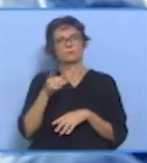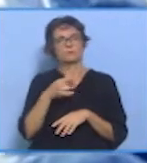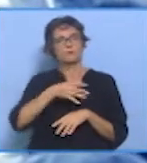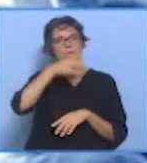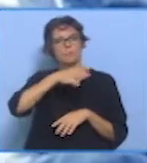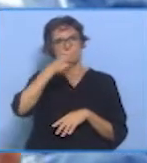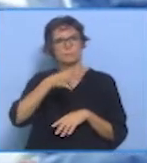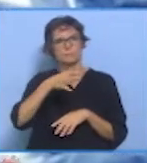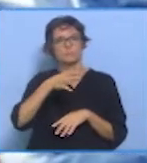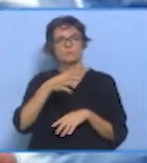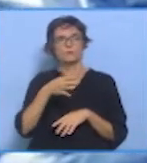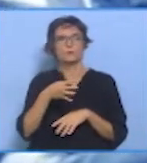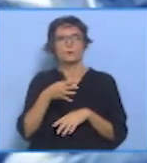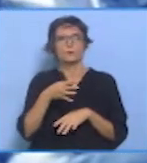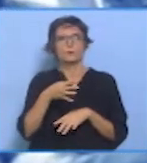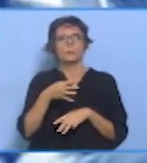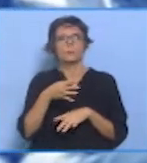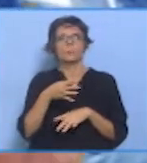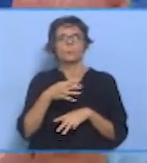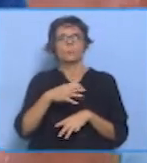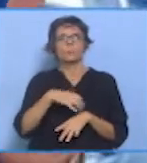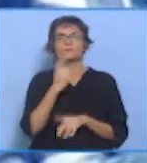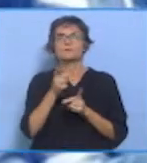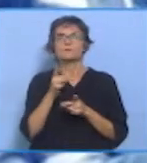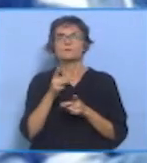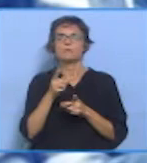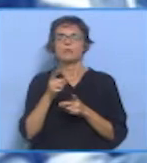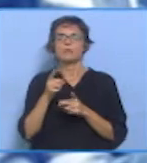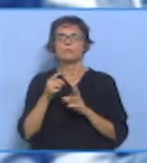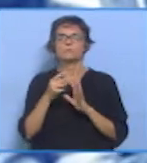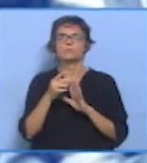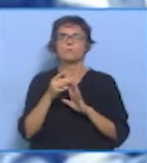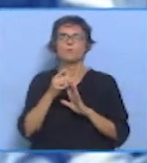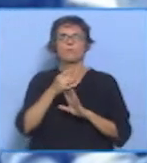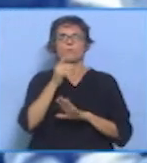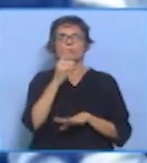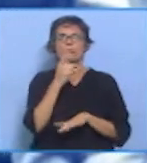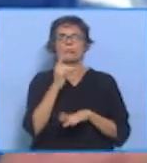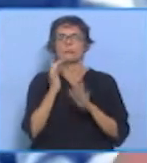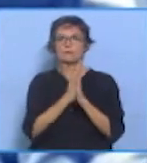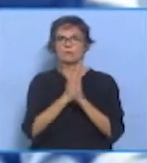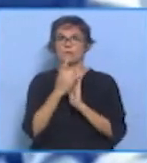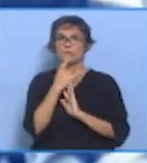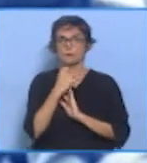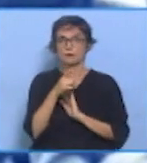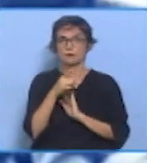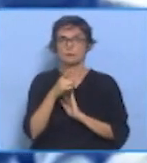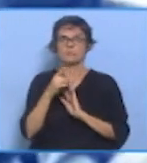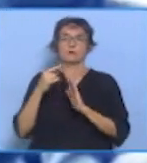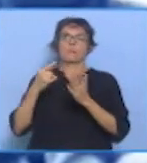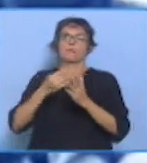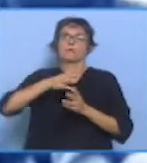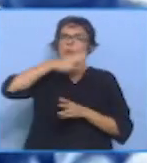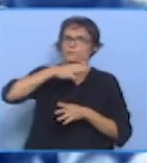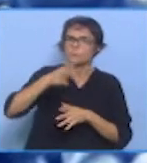que era a Igreja de Inglaterra, ou seja, que vinha da tradição apostólica, mas que não se colava àquilo que eram